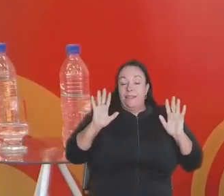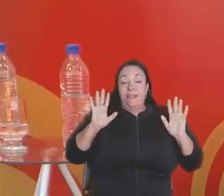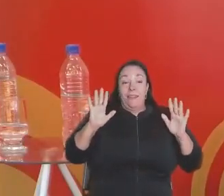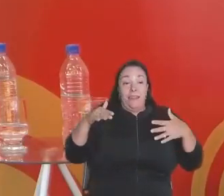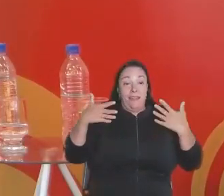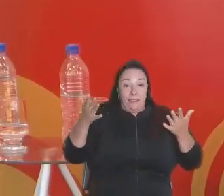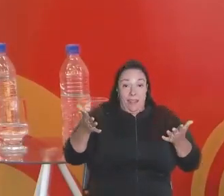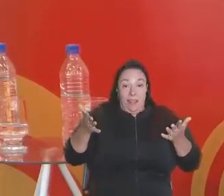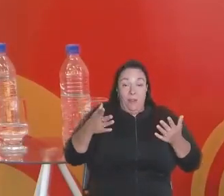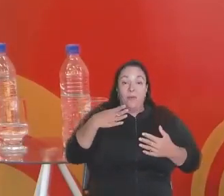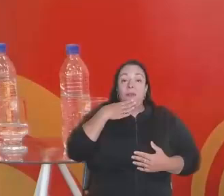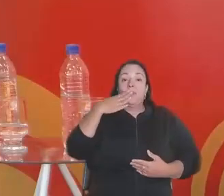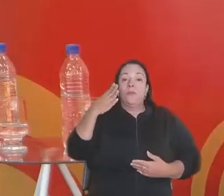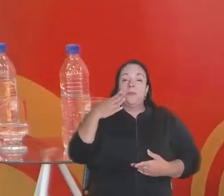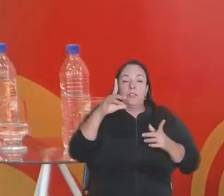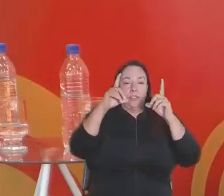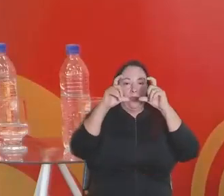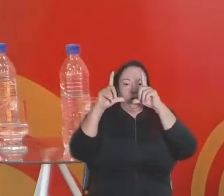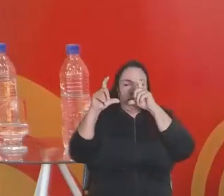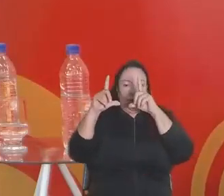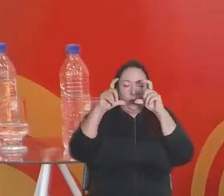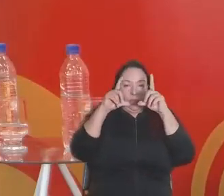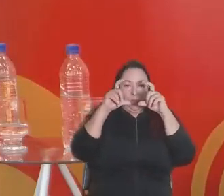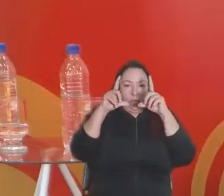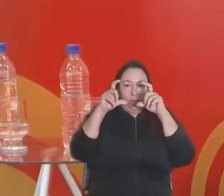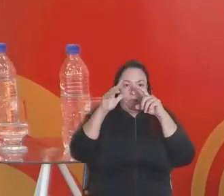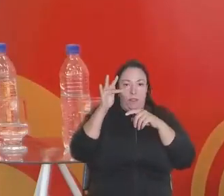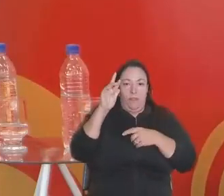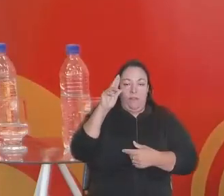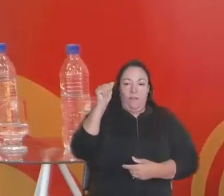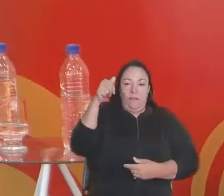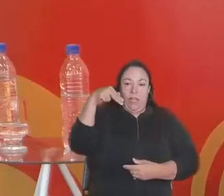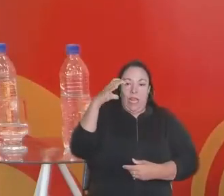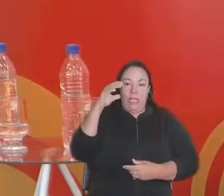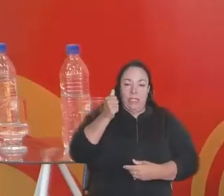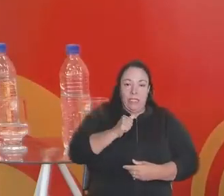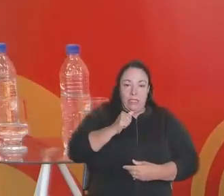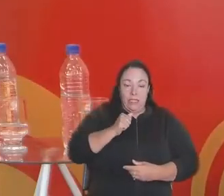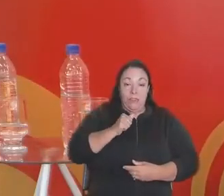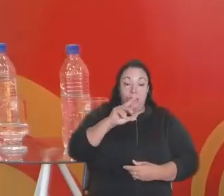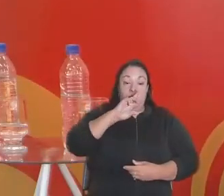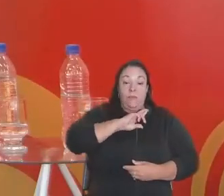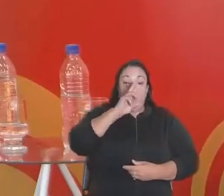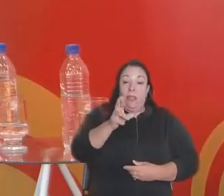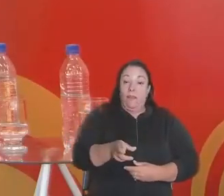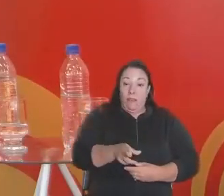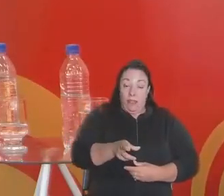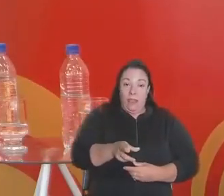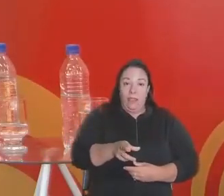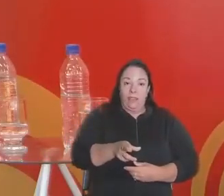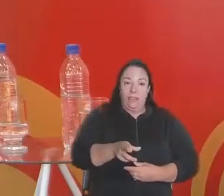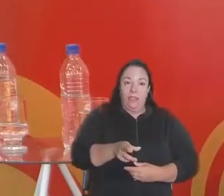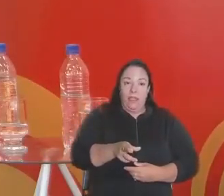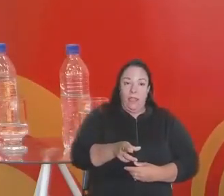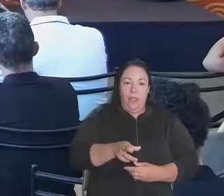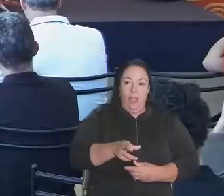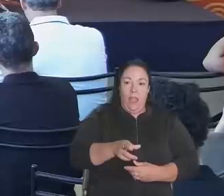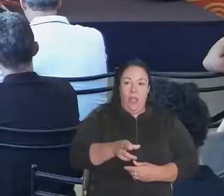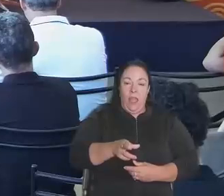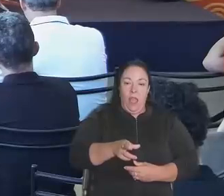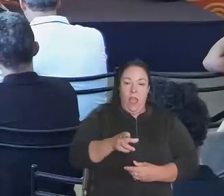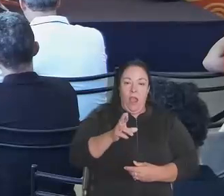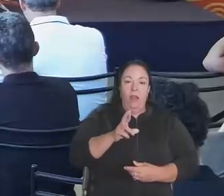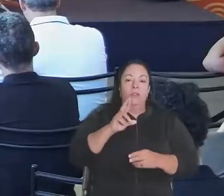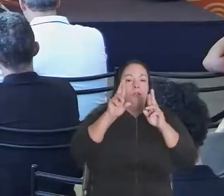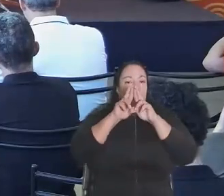Então, quando eu pedi as fotos para o França, foi para que eu tivesse uma referência. Normalmente, a gente parte de